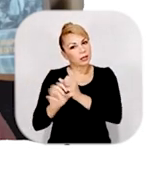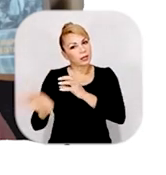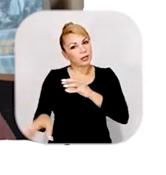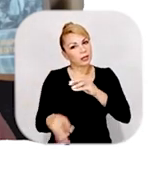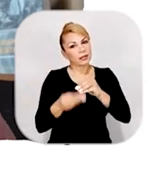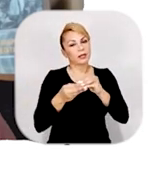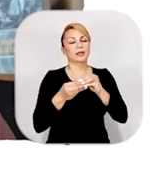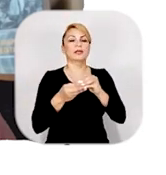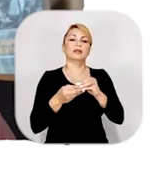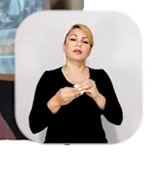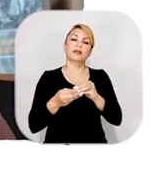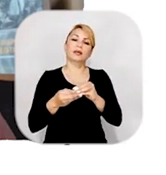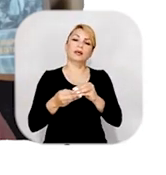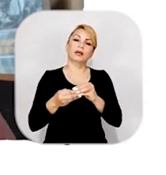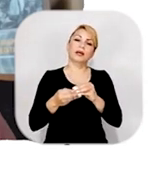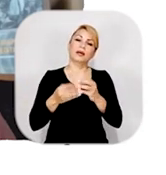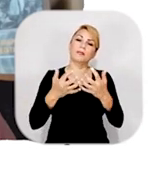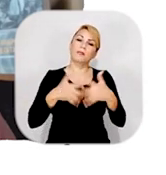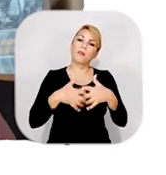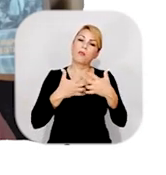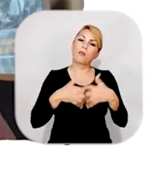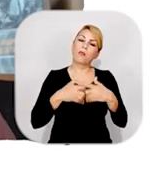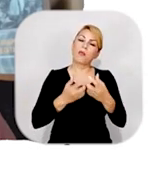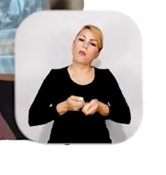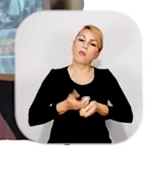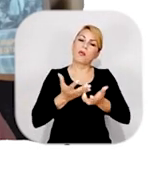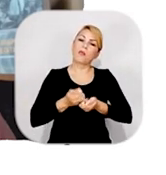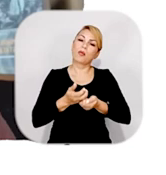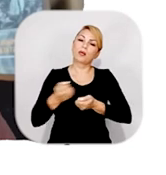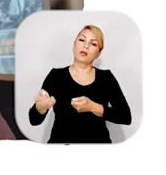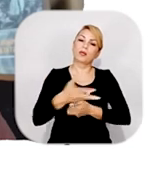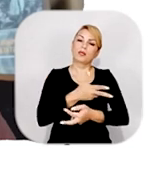que Gleice fez e,